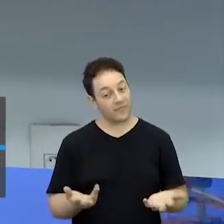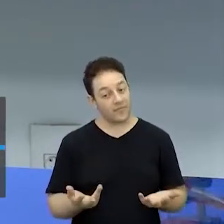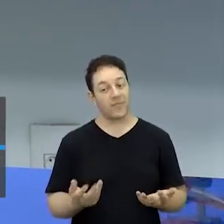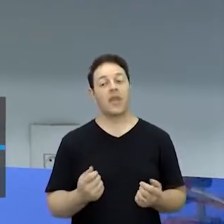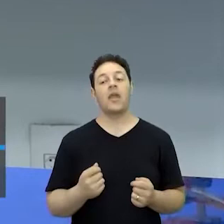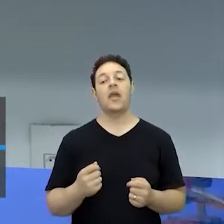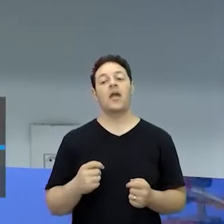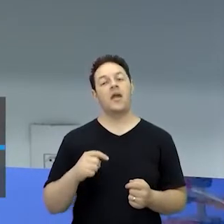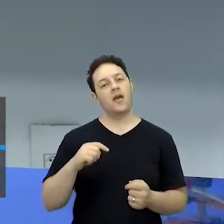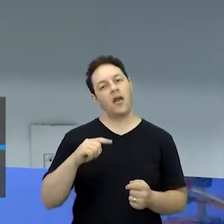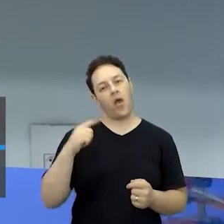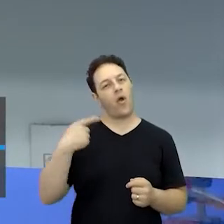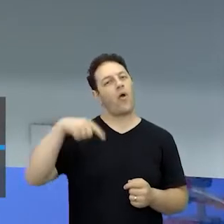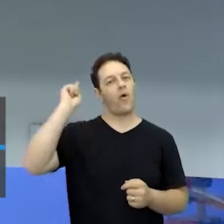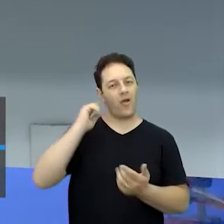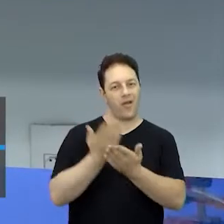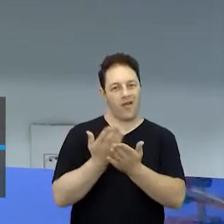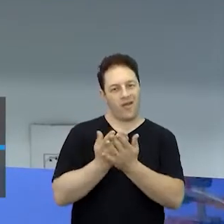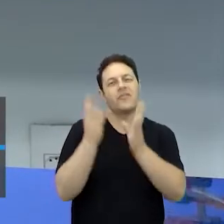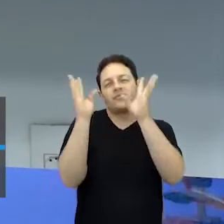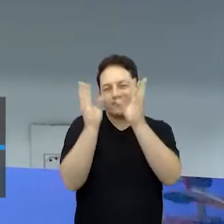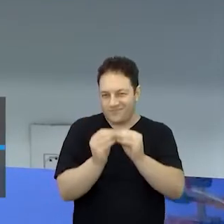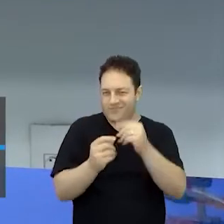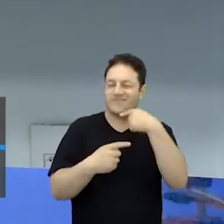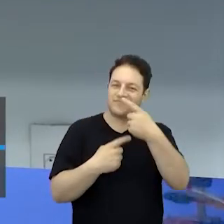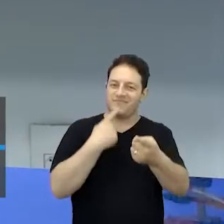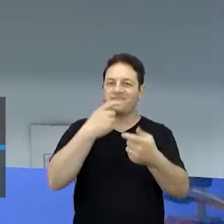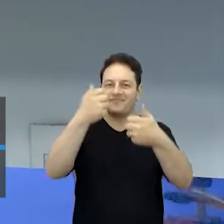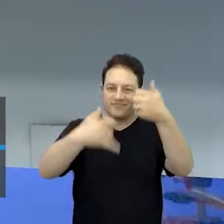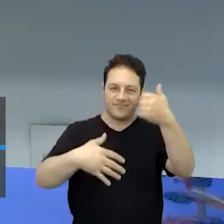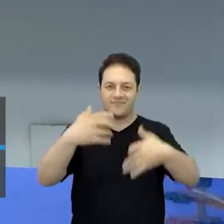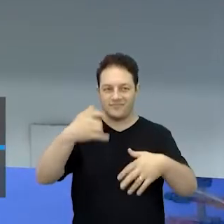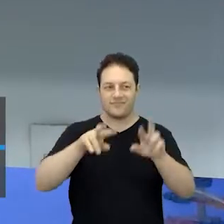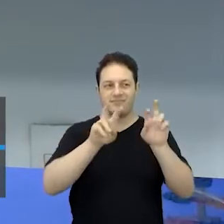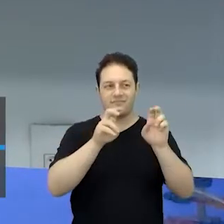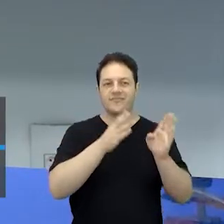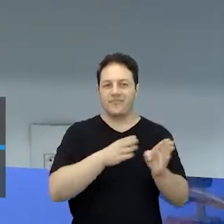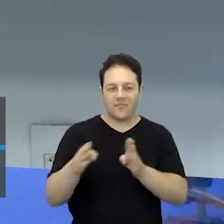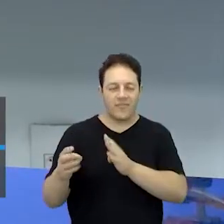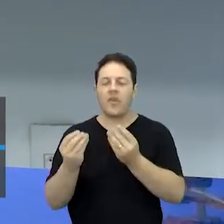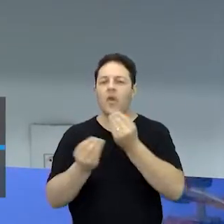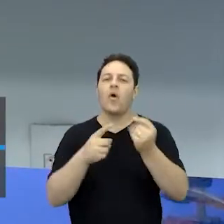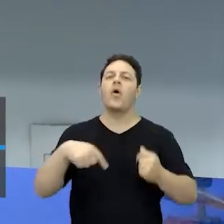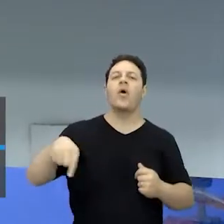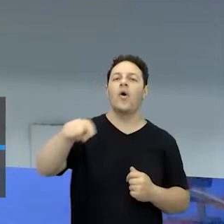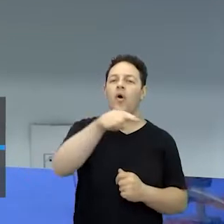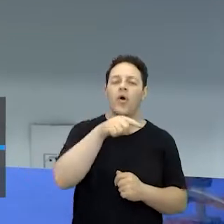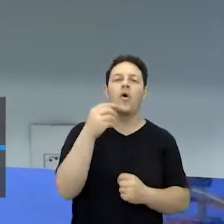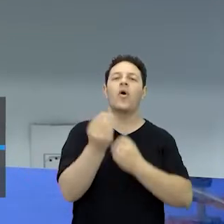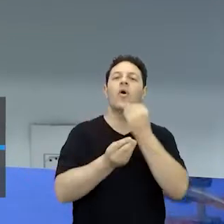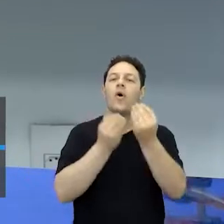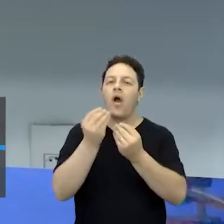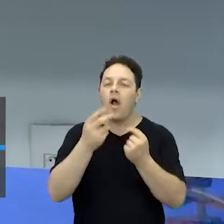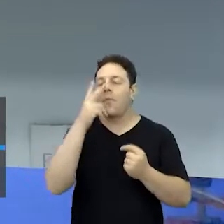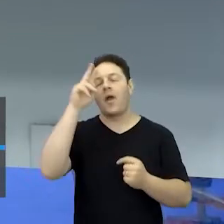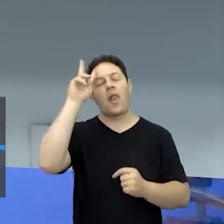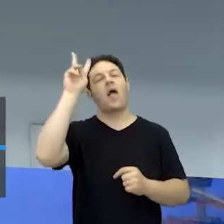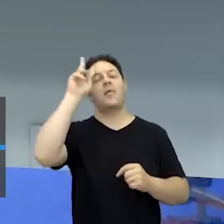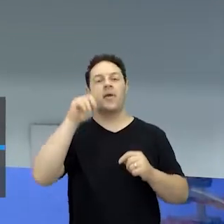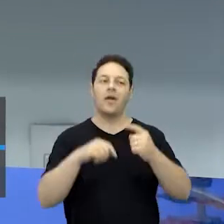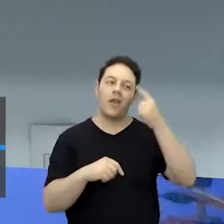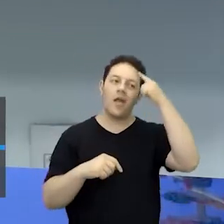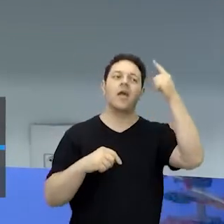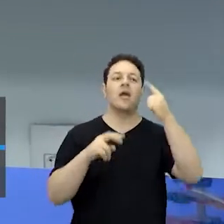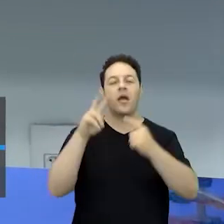basicamente é essa foi a nossa última aula a ação onde vocês então começaram a relembrar